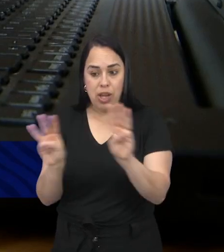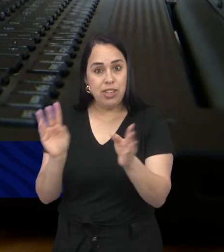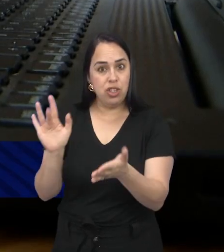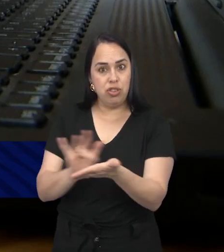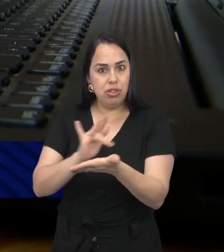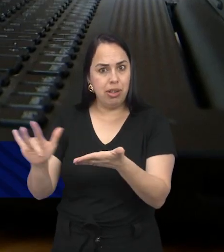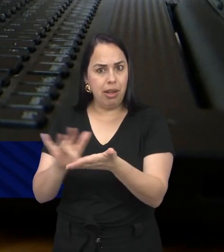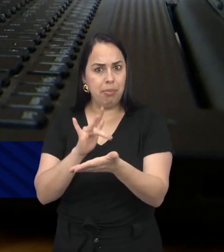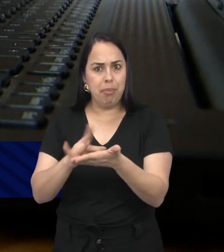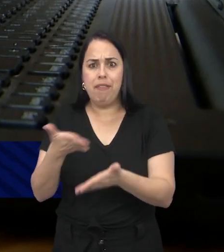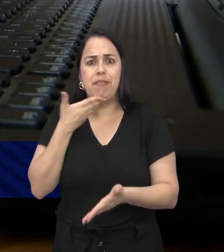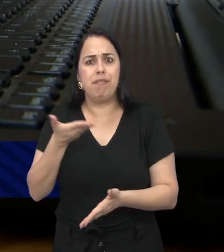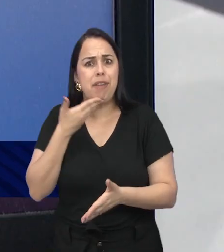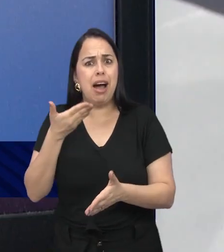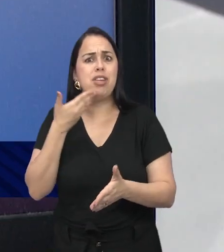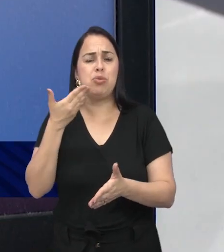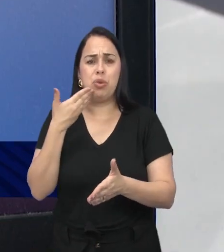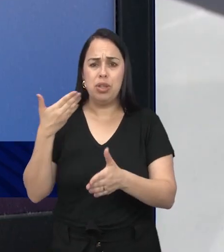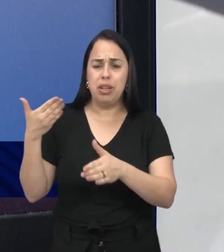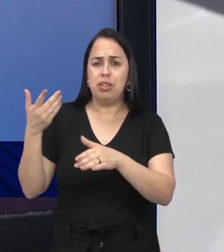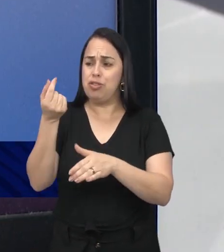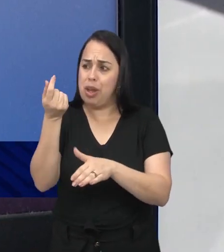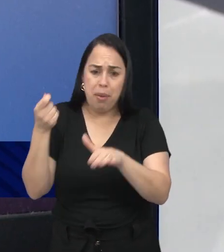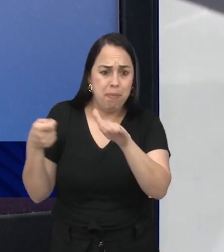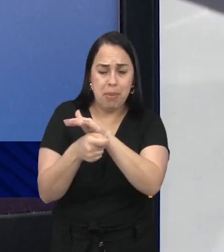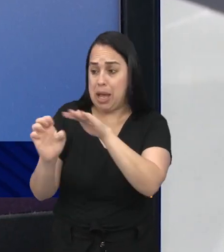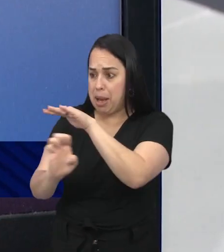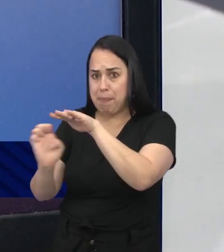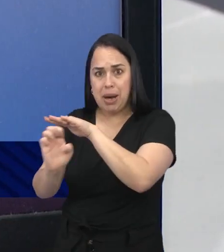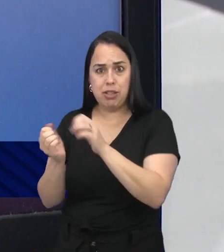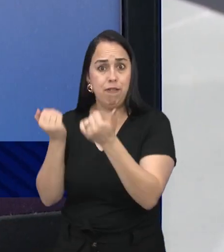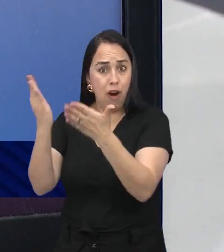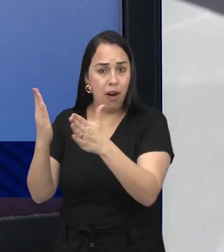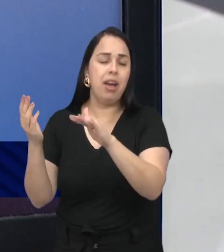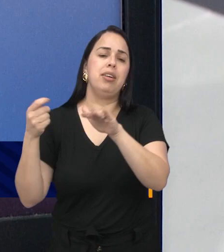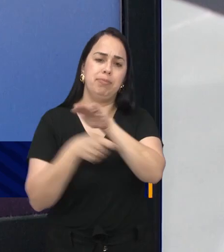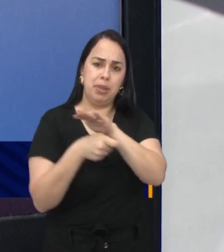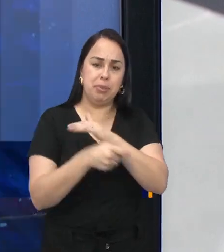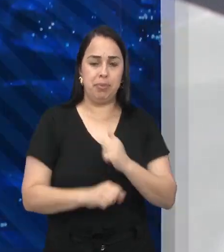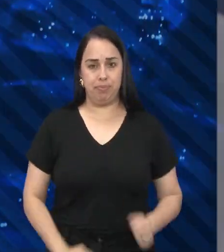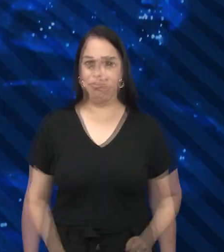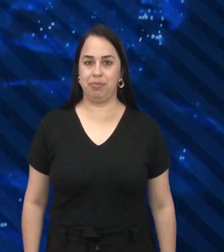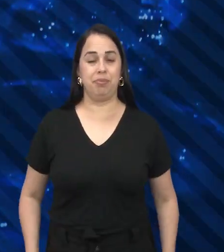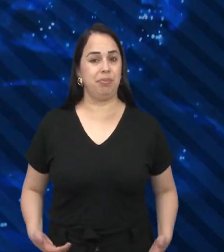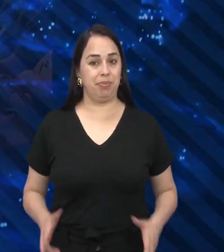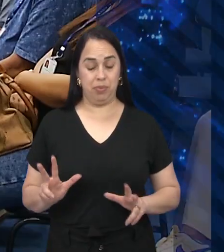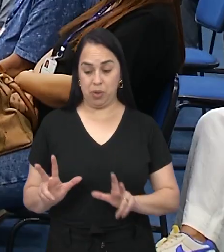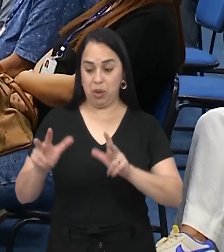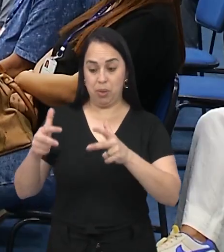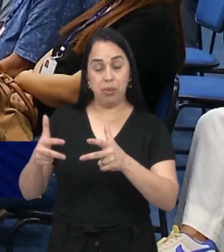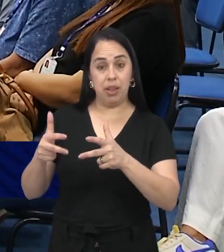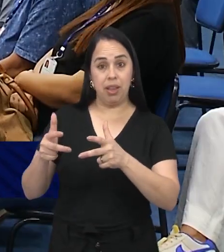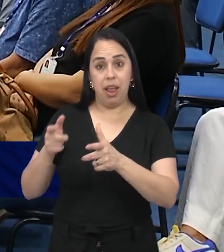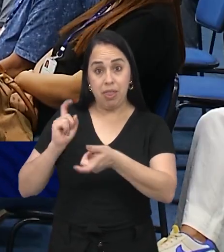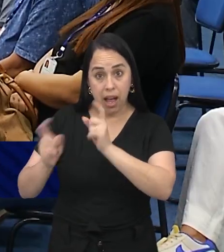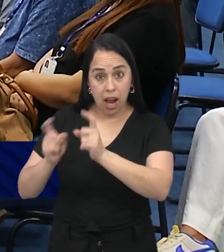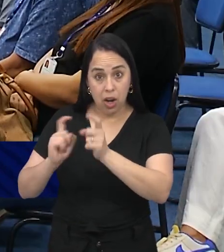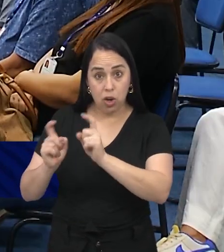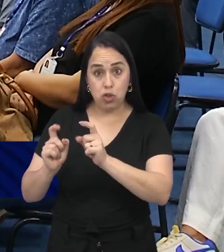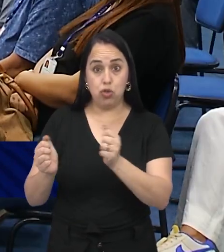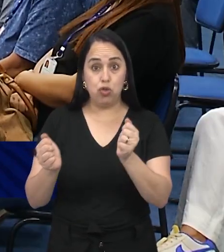uma plataforma digital para facilitar processos de atividades de empresas de fora do país. Câmara cedia reunião